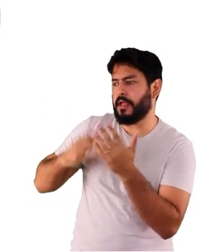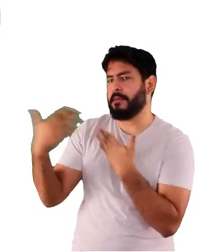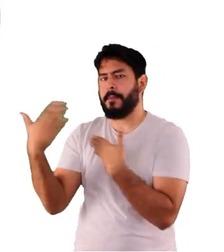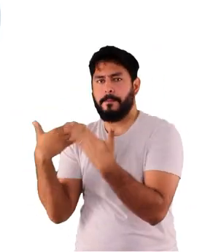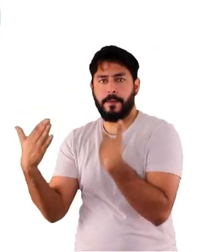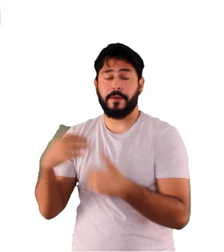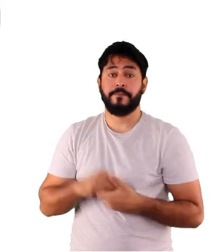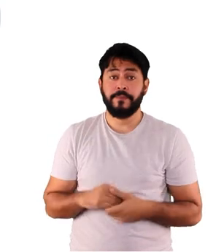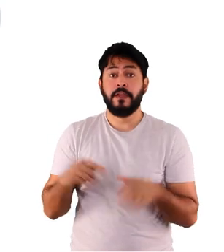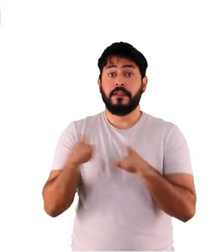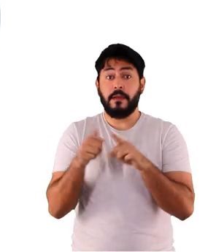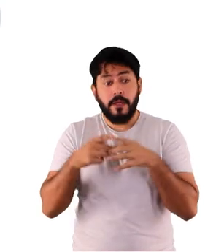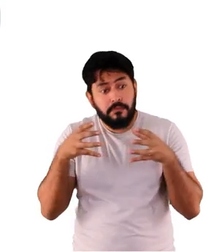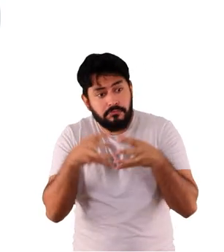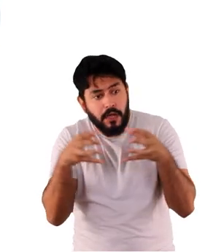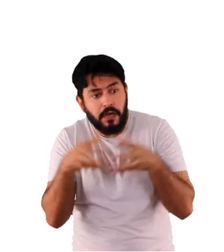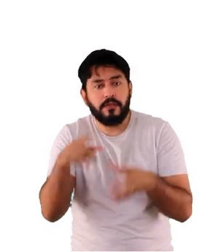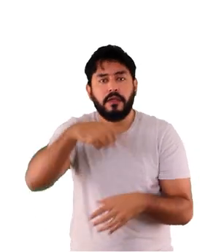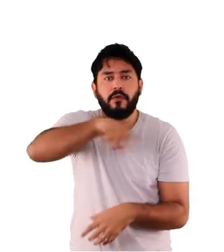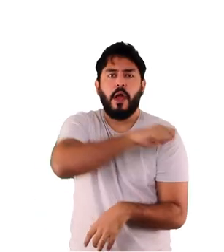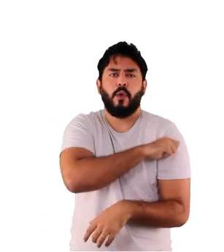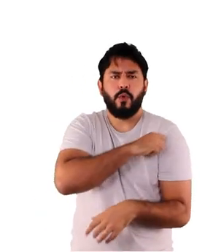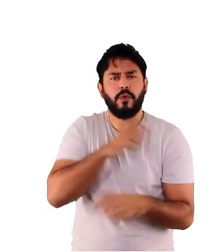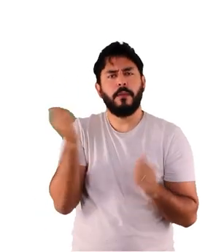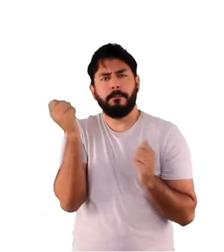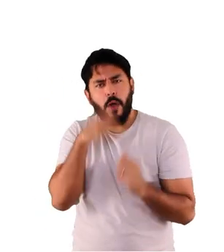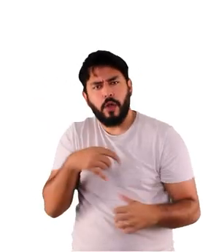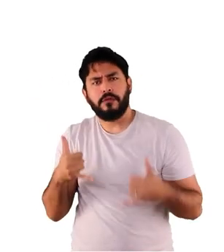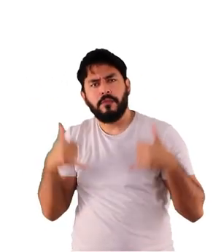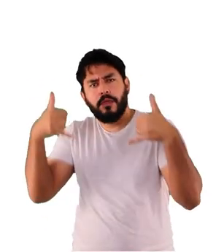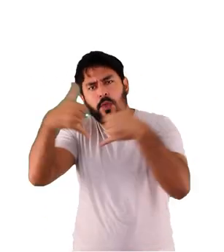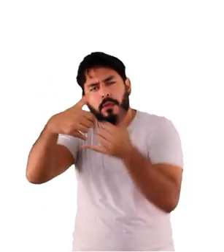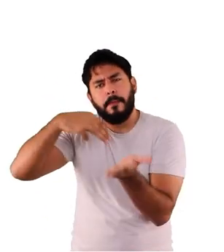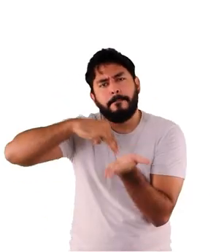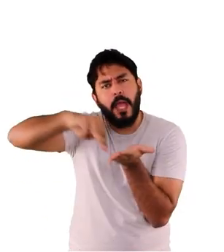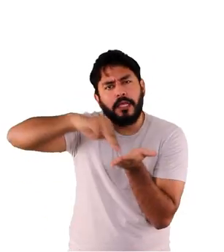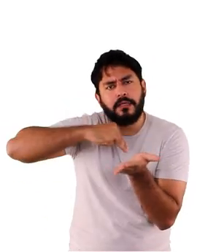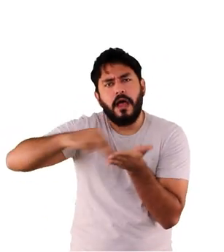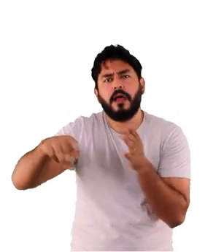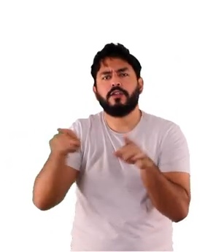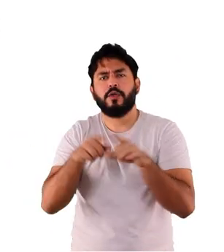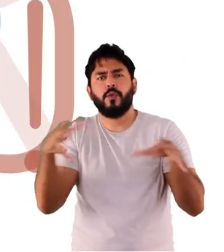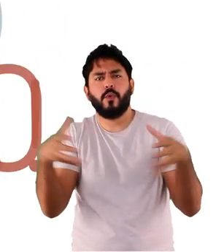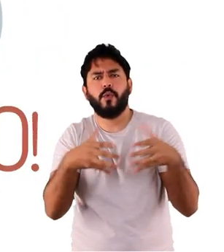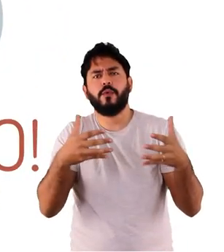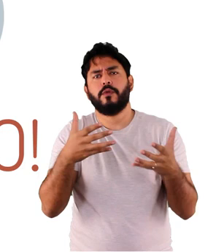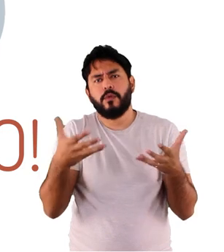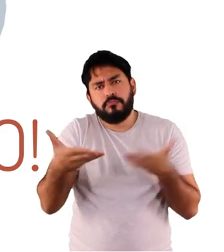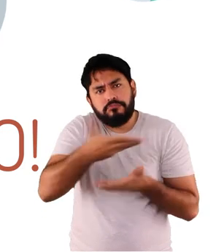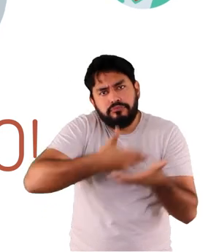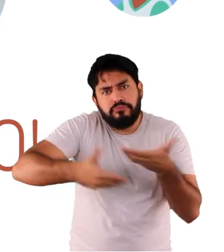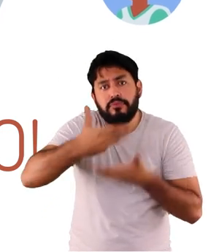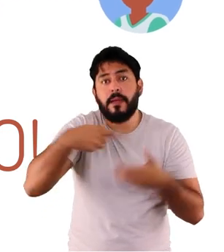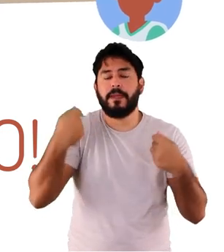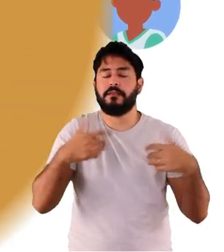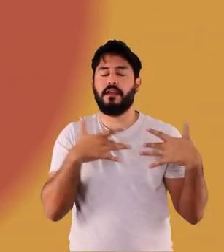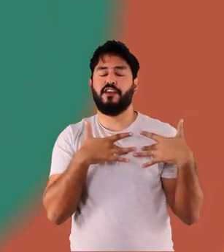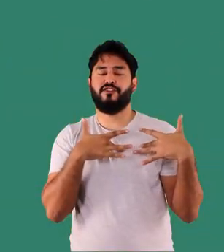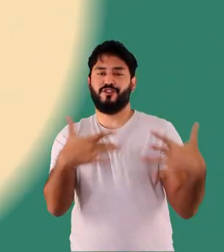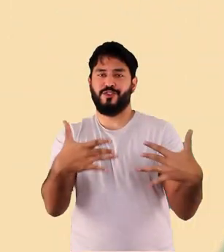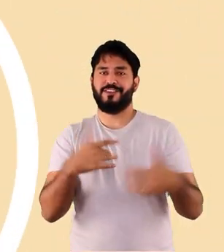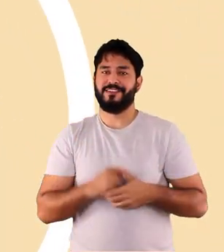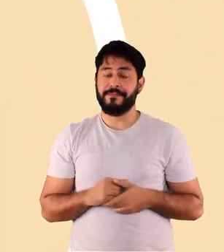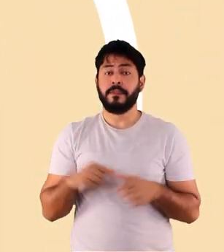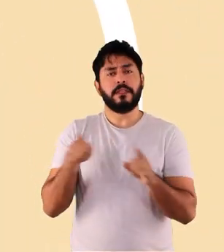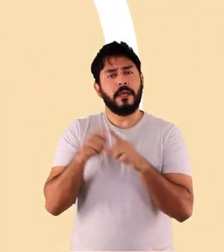à interação com outros estudantes. Mantenha contato por telefone, troque mensagens, realize tarefas em grupos. Seja